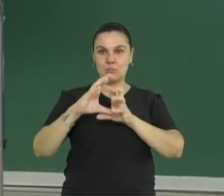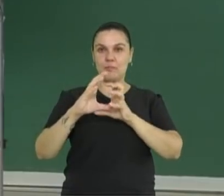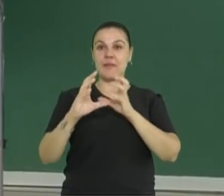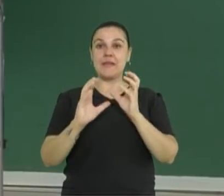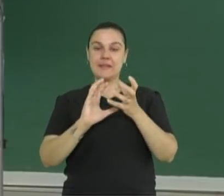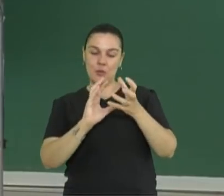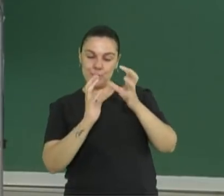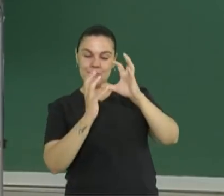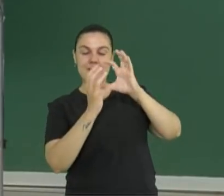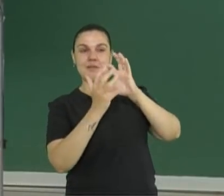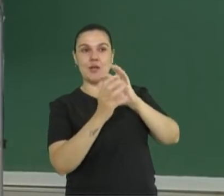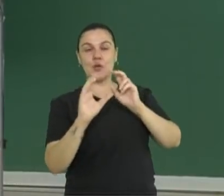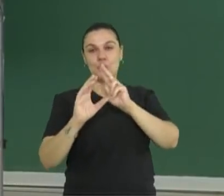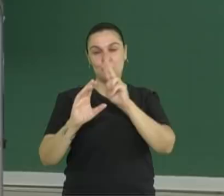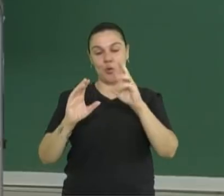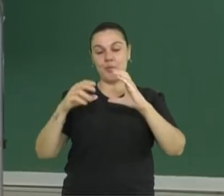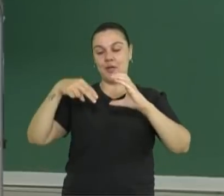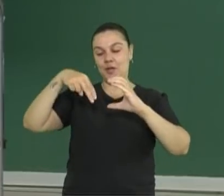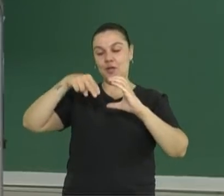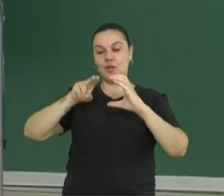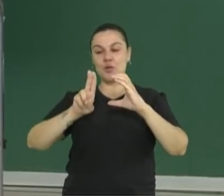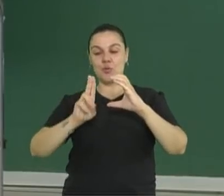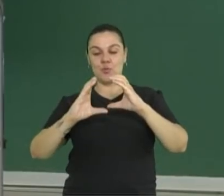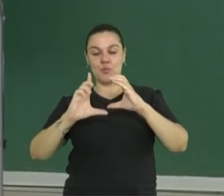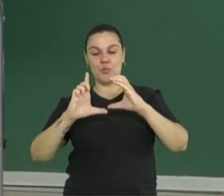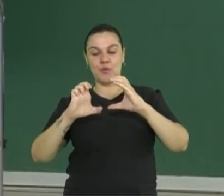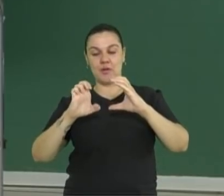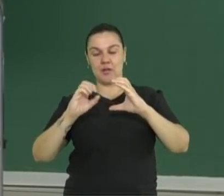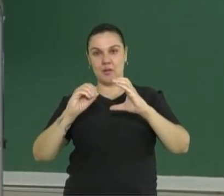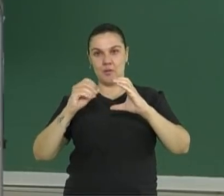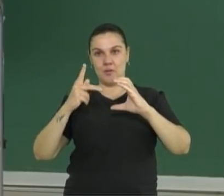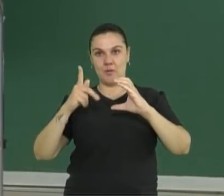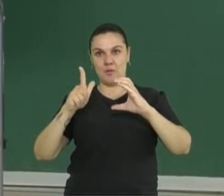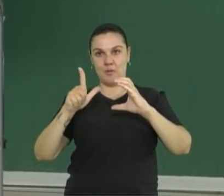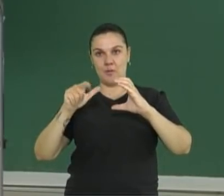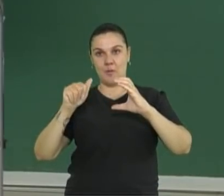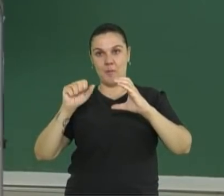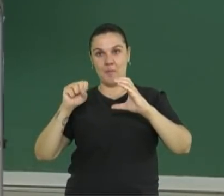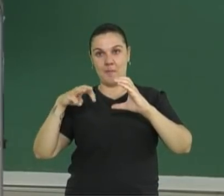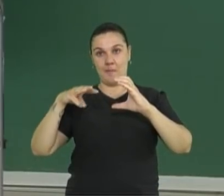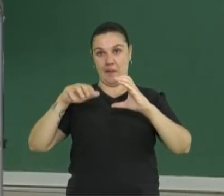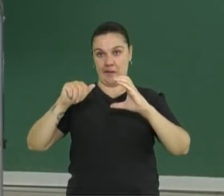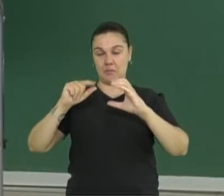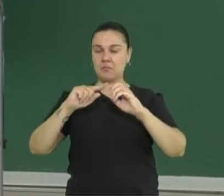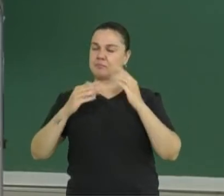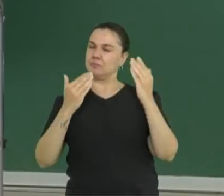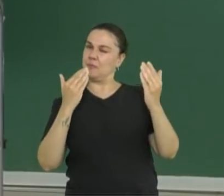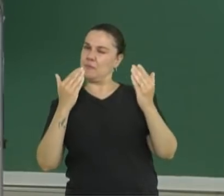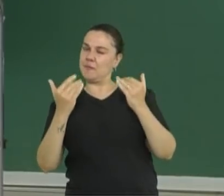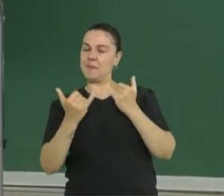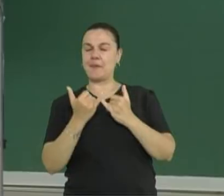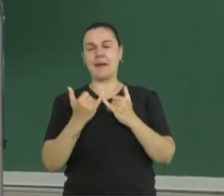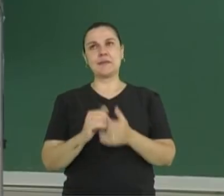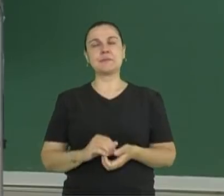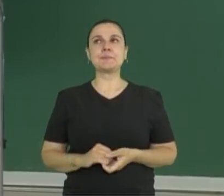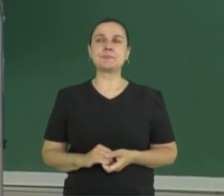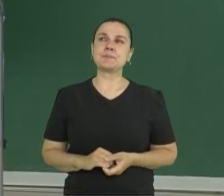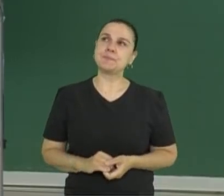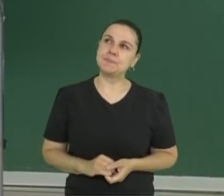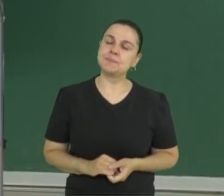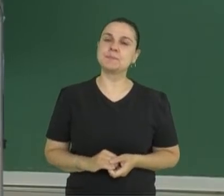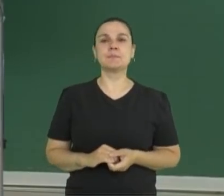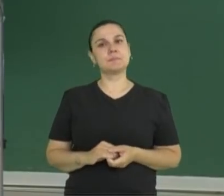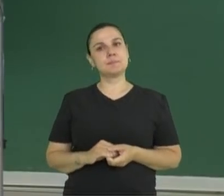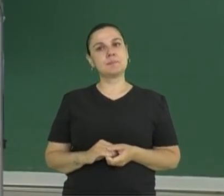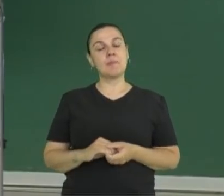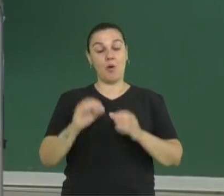um formato. O quê? Nucleoplasma. Então, se a gente for fazer uma comparação, ele é muito